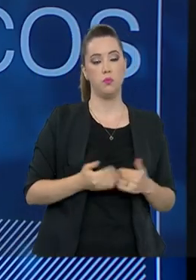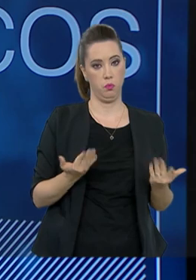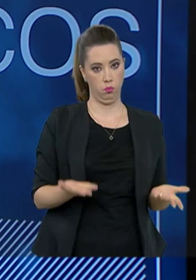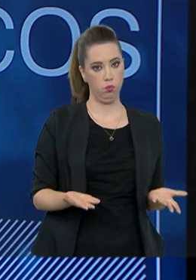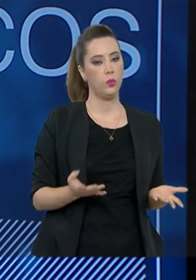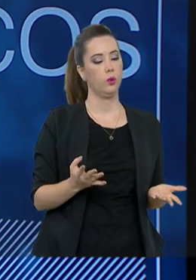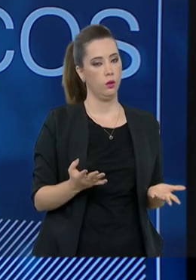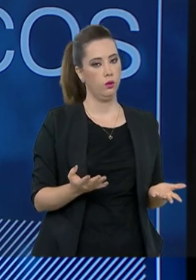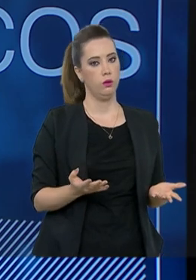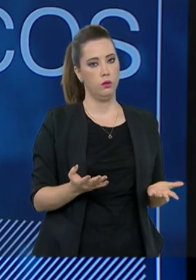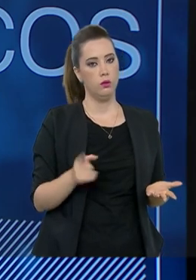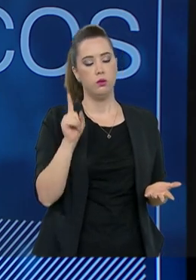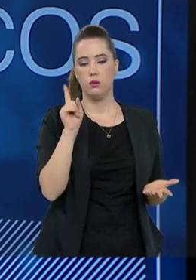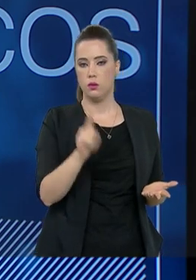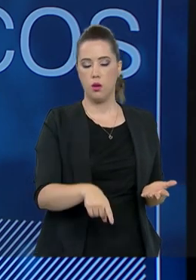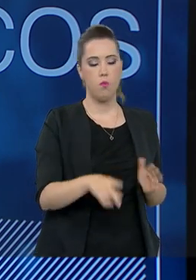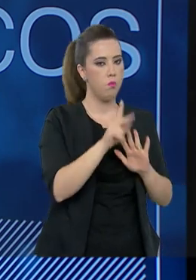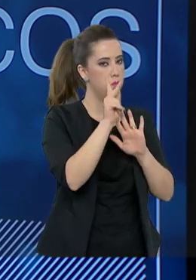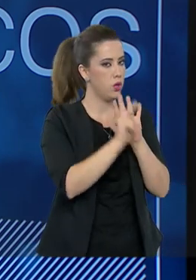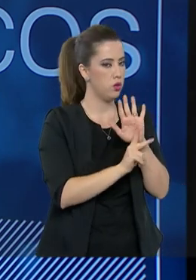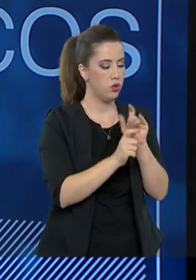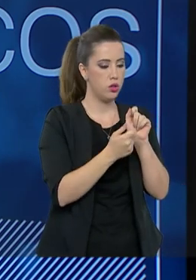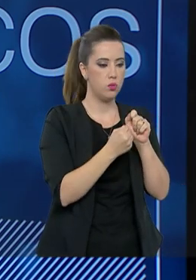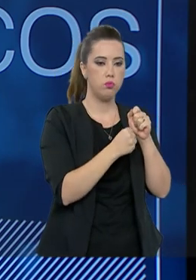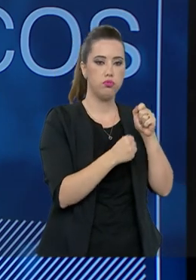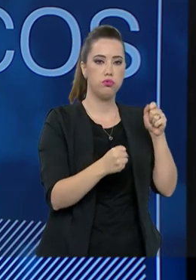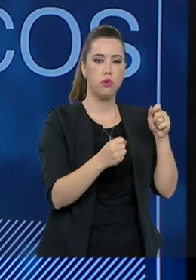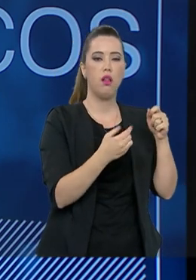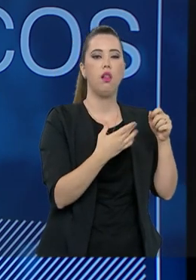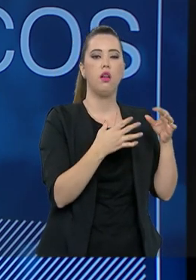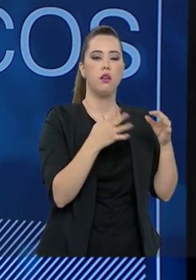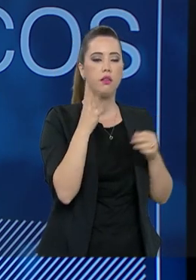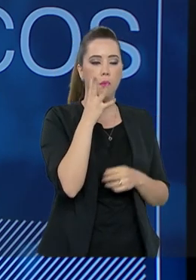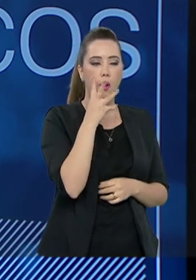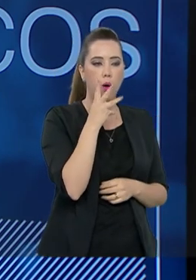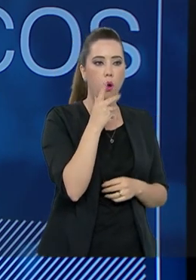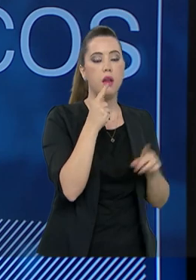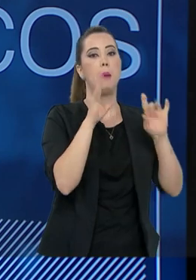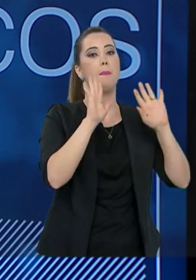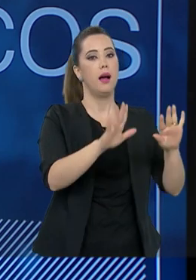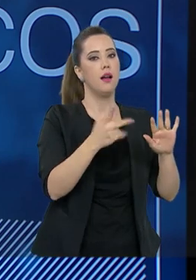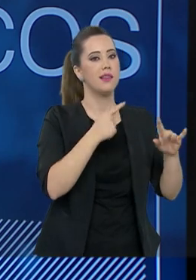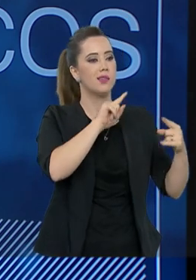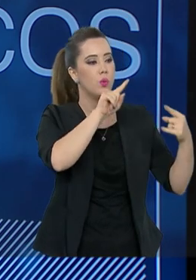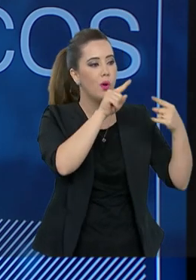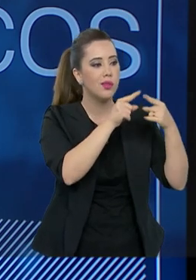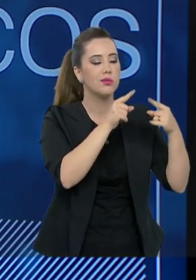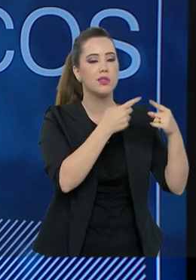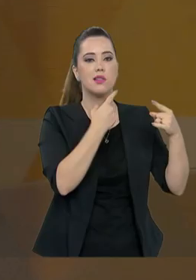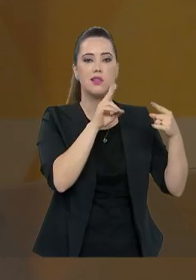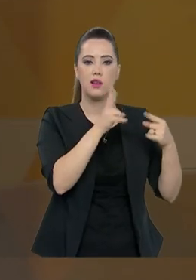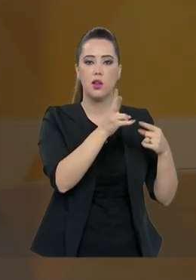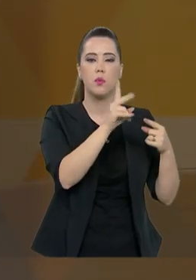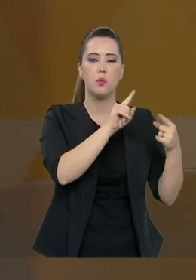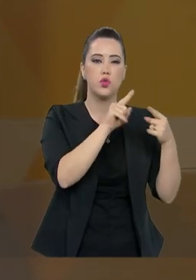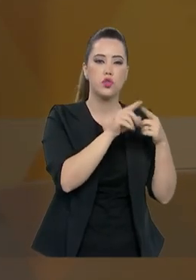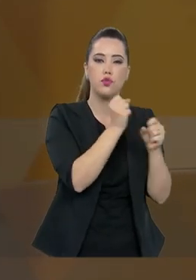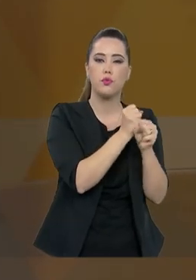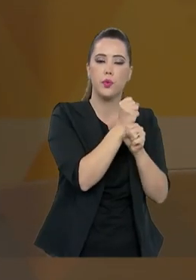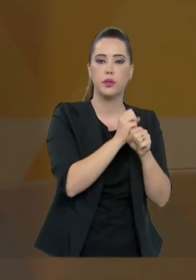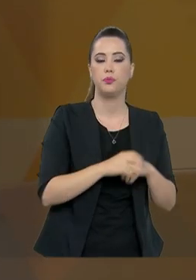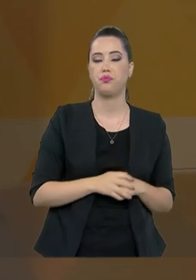Então, é um projeto de longo prazo, mas que cada ano tem suas metas específicas. A técnica de coleta